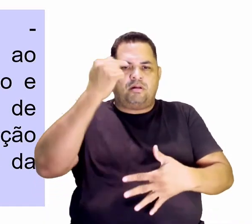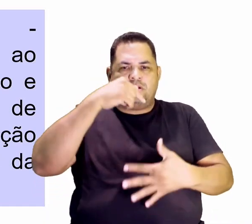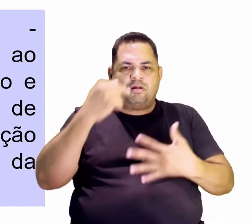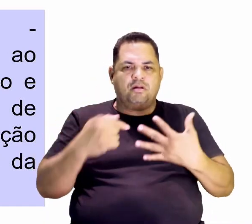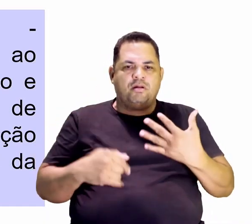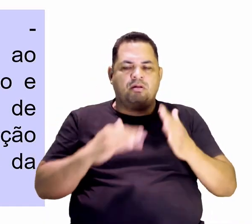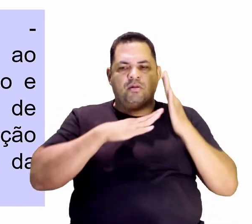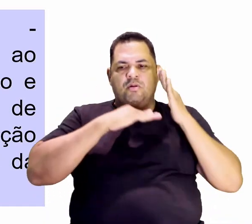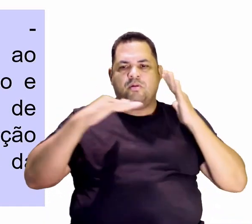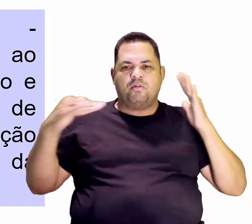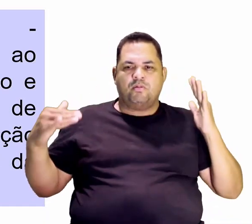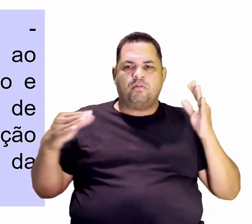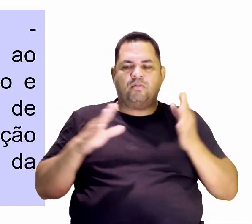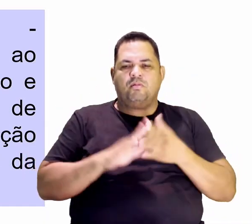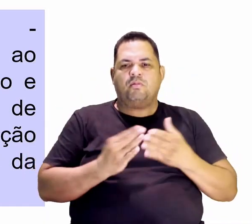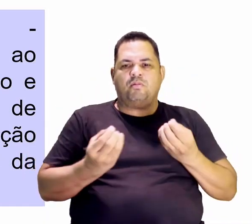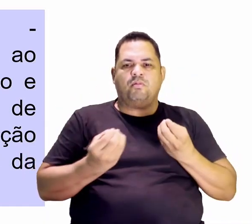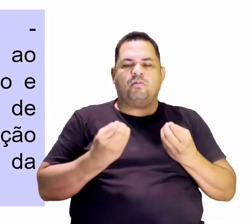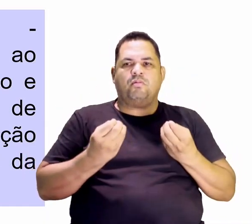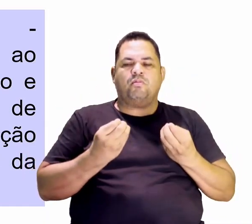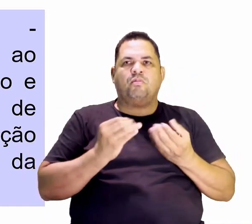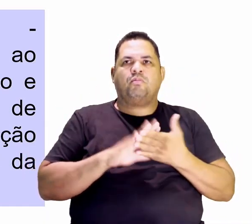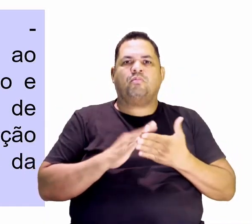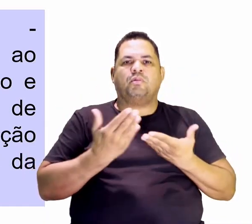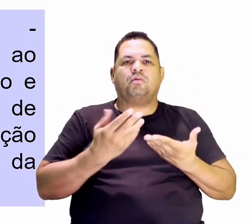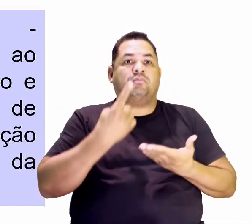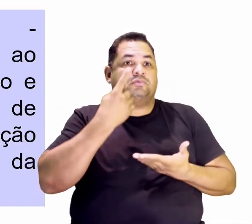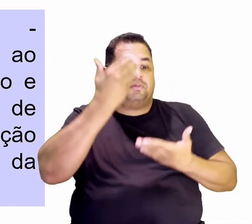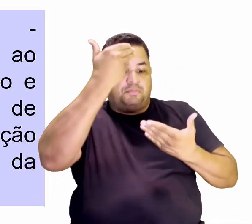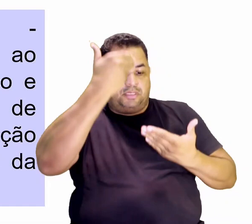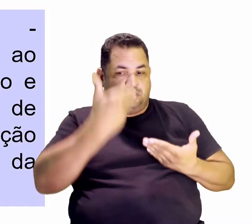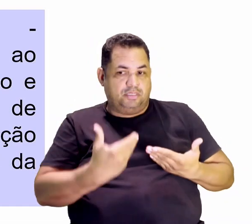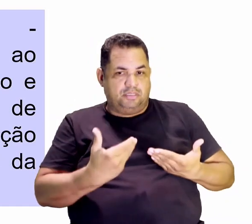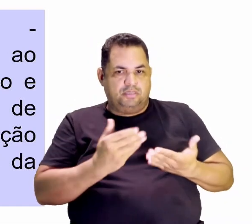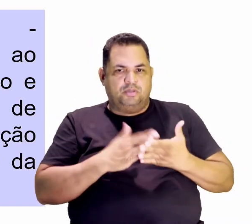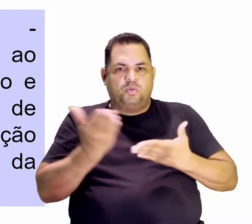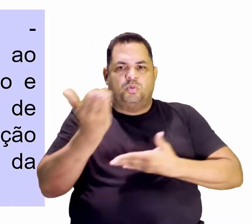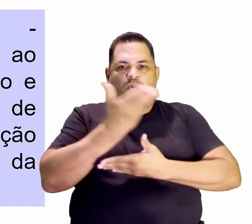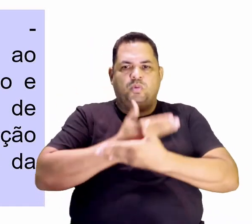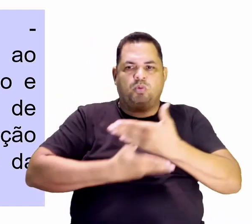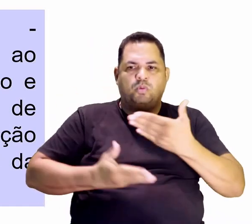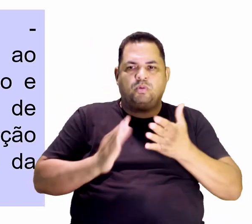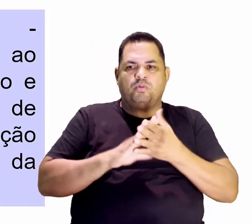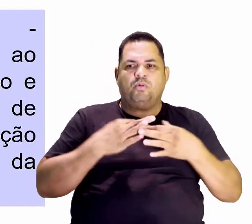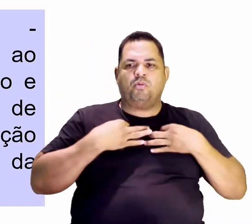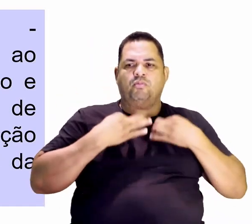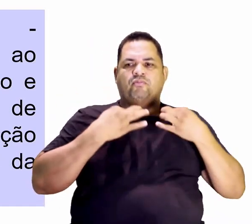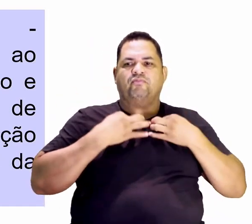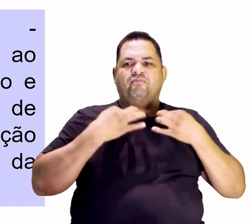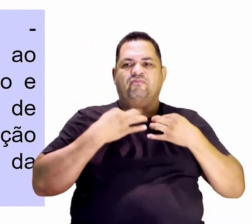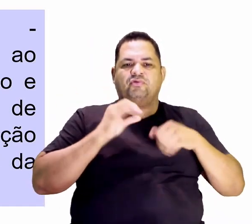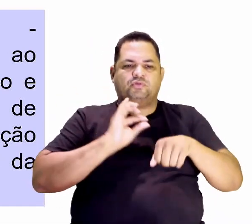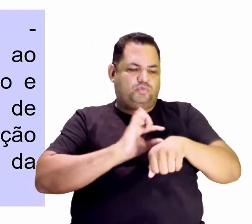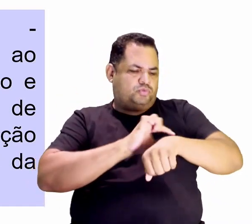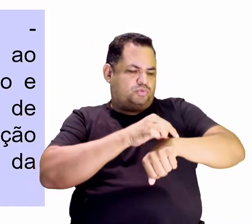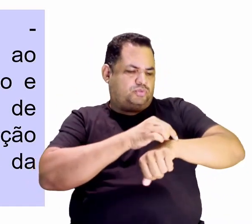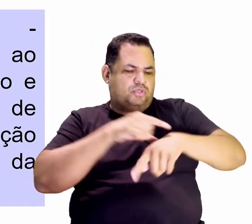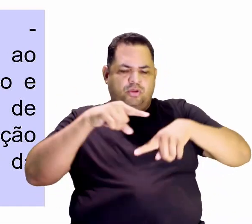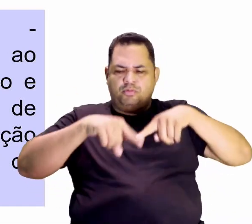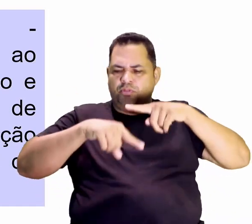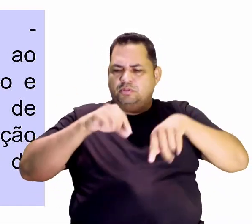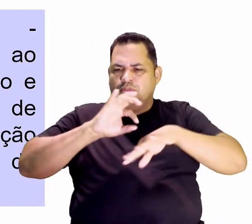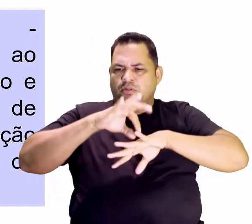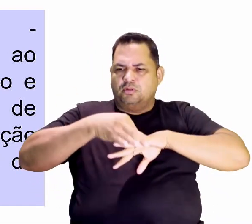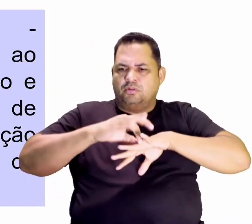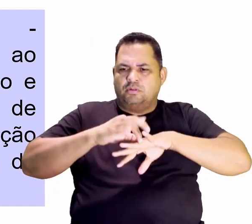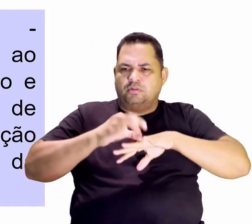Que vamos dizer assim, é o primeiro cartão de visita. Então, compartilha-se aí os estilos de vestir, de se adornar, né? De colocar